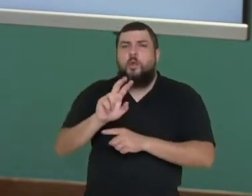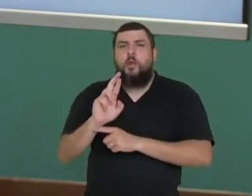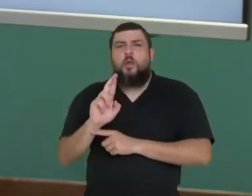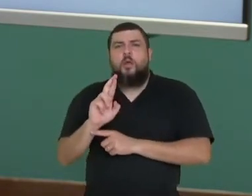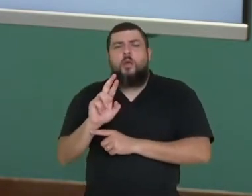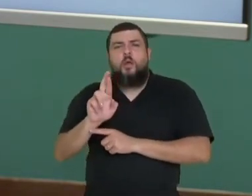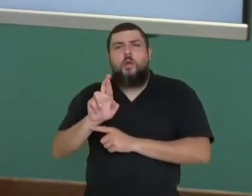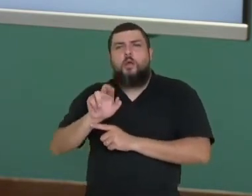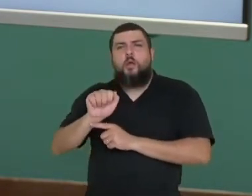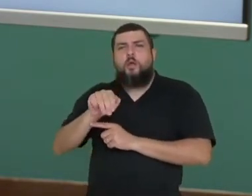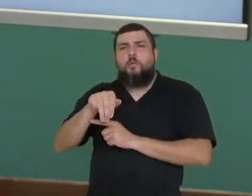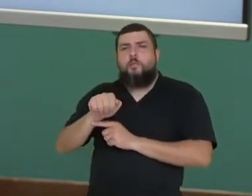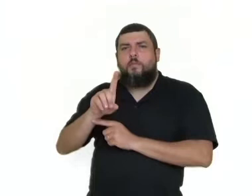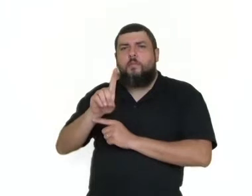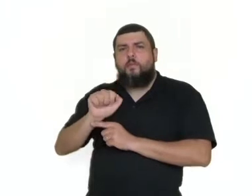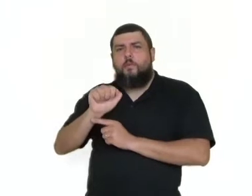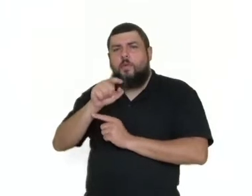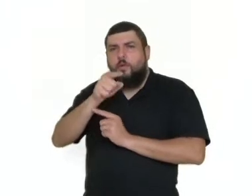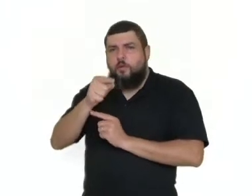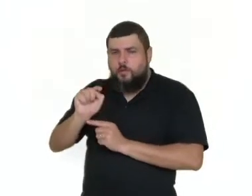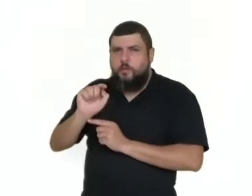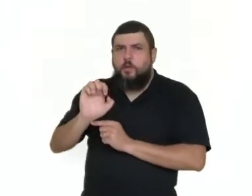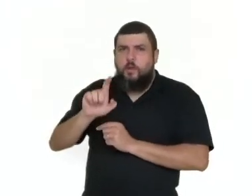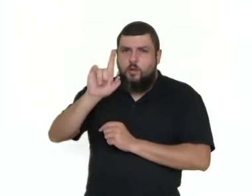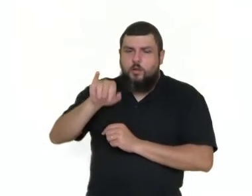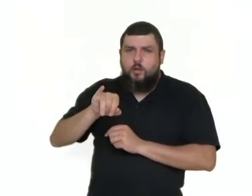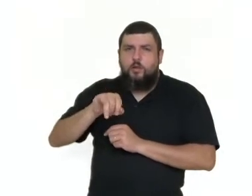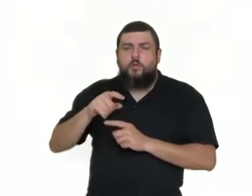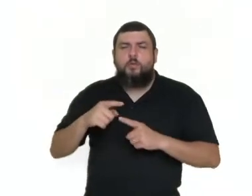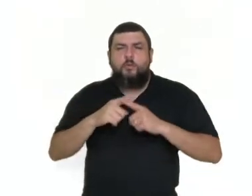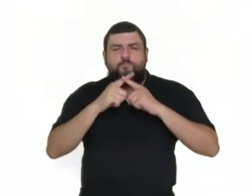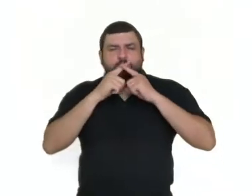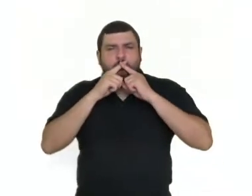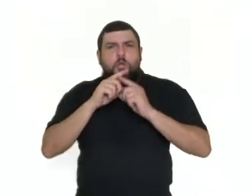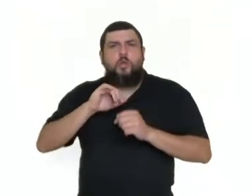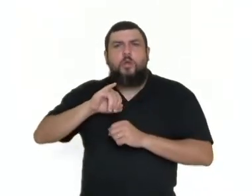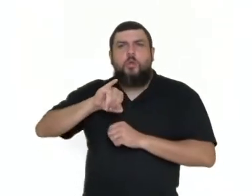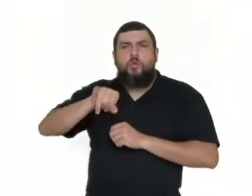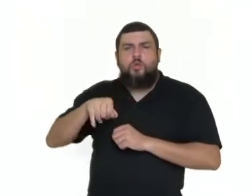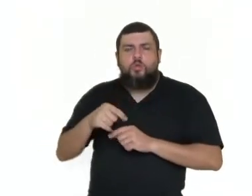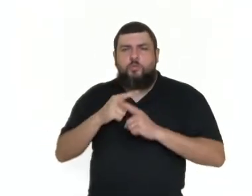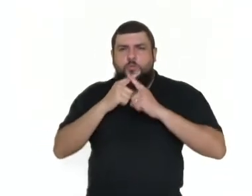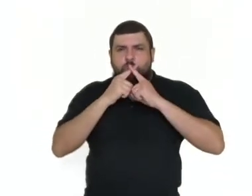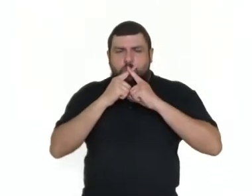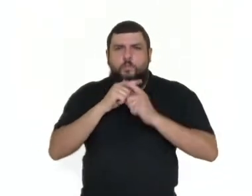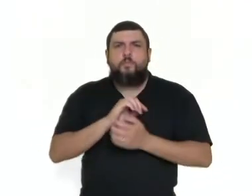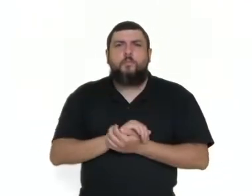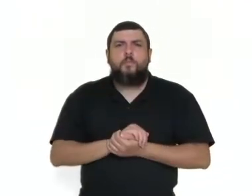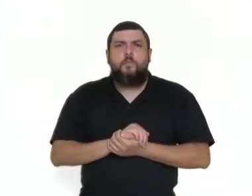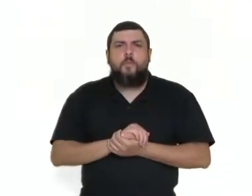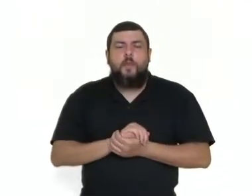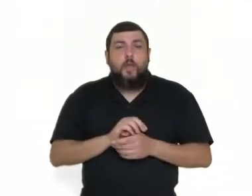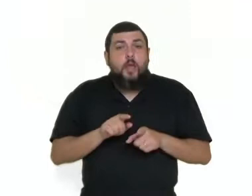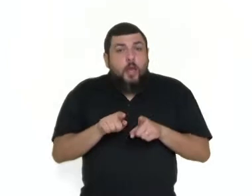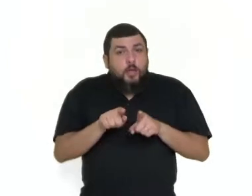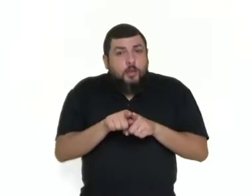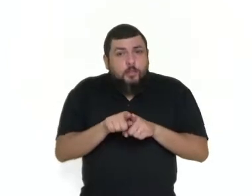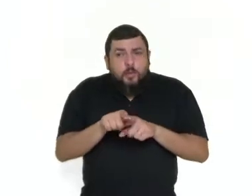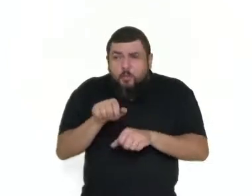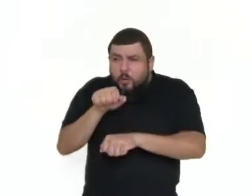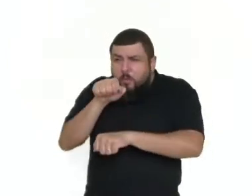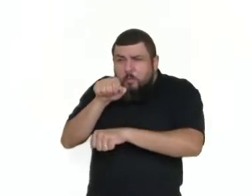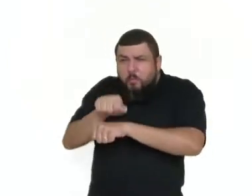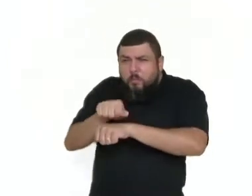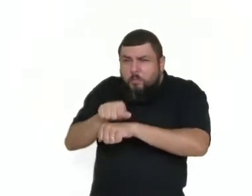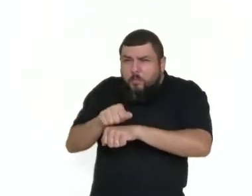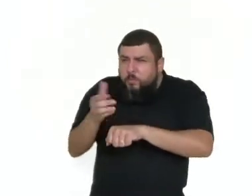mundo islâmico, né, para a religião islâmica, melhor dizendo. Todo muçulmano deve dar aos